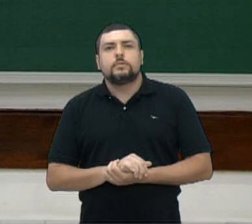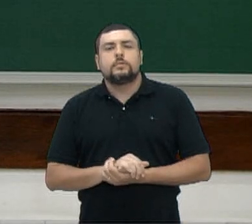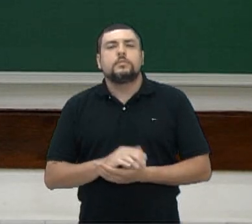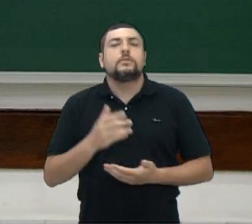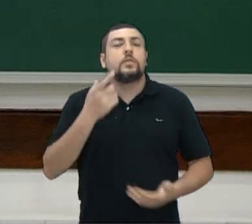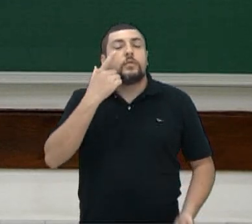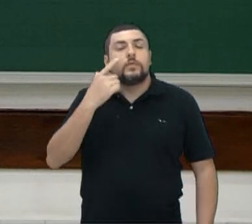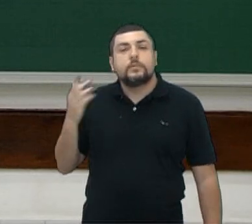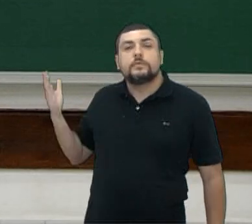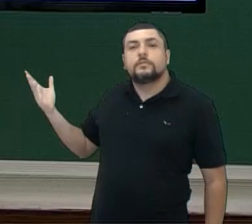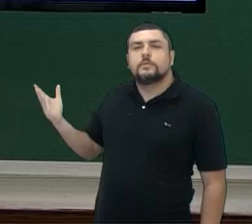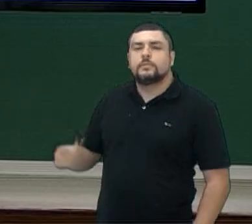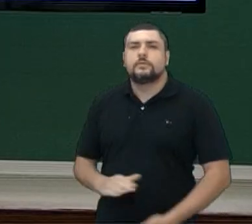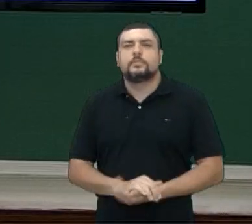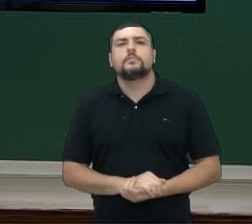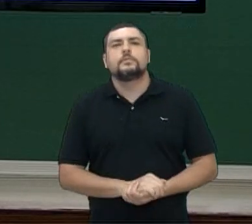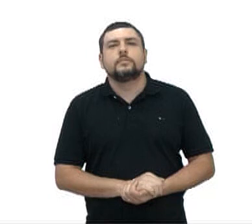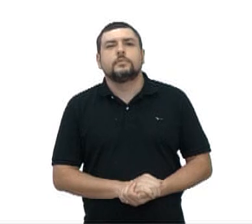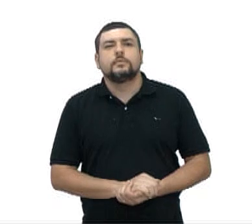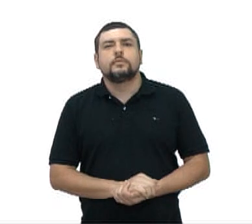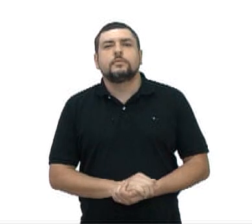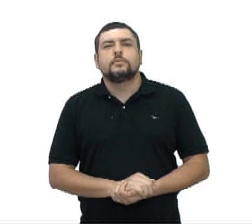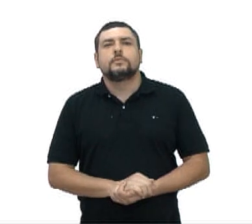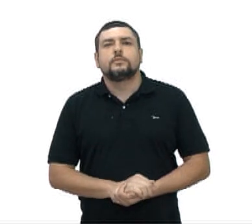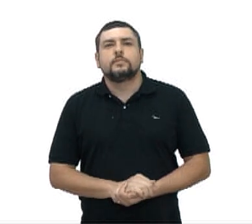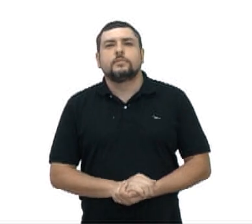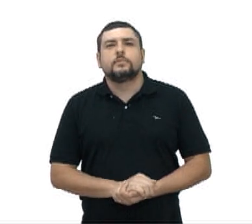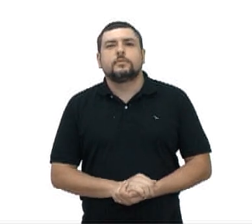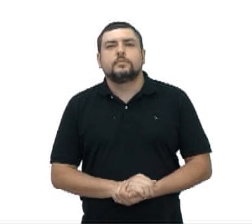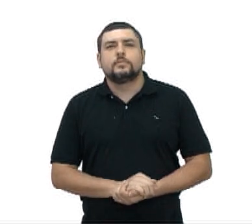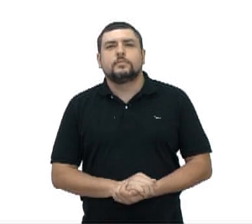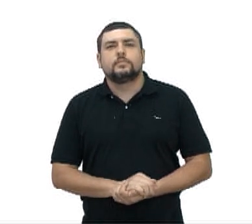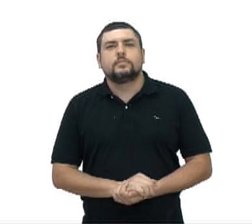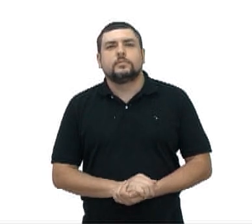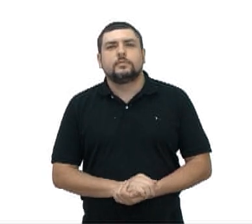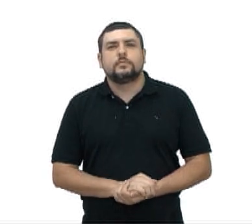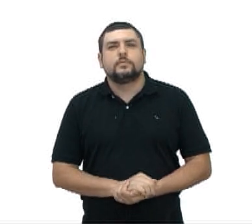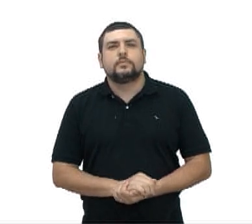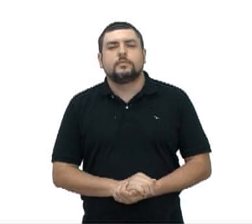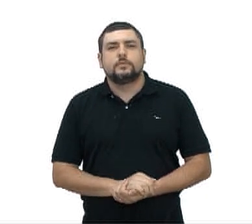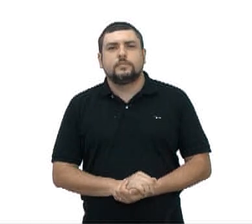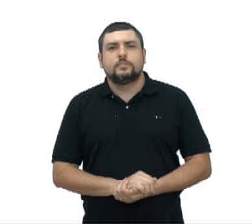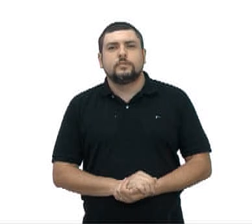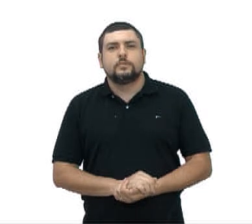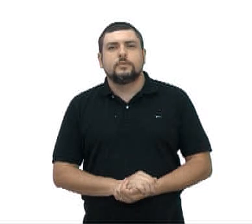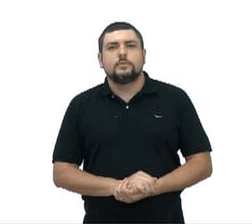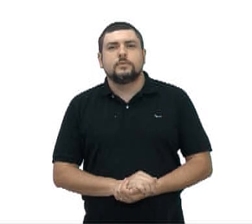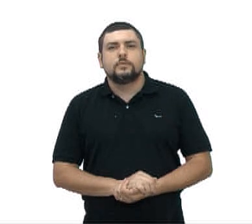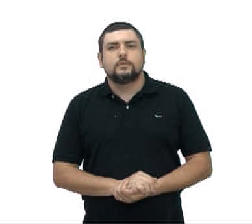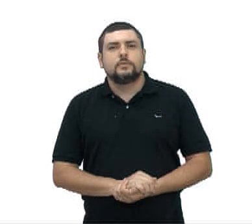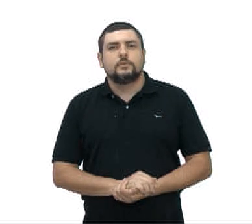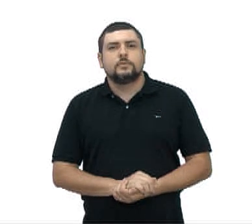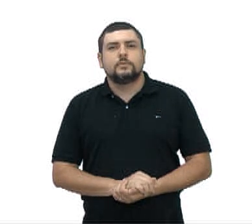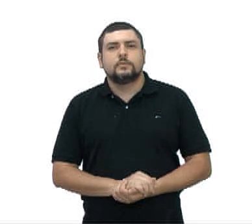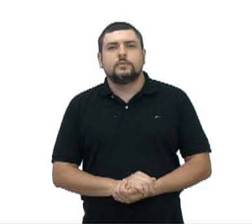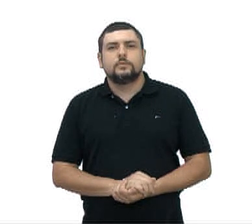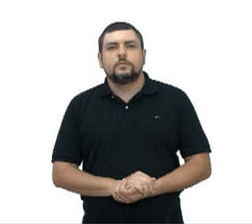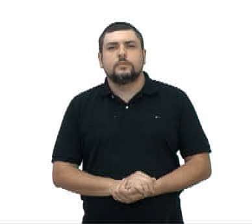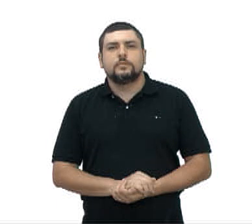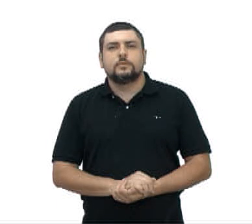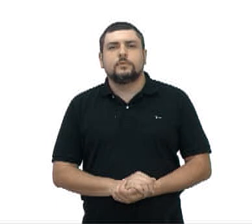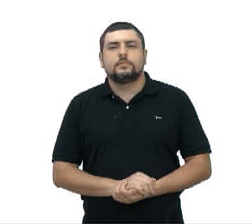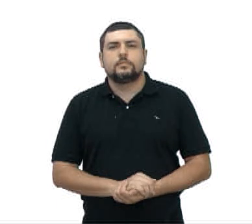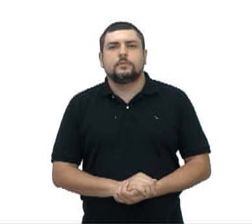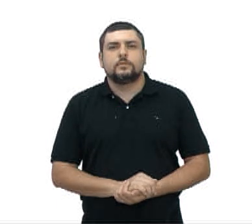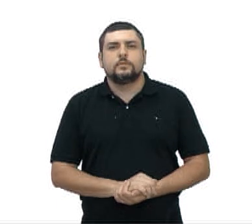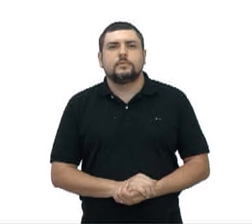Vamos ver então, olha só. Who is more intelligent? Garfield is more intelligent than Audie. Who is less playful?